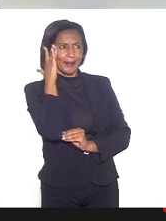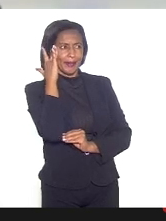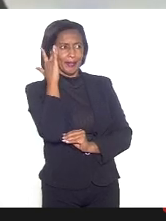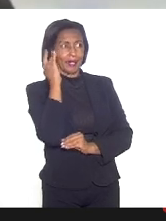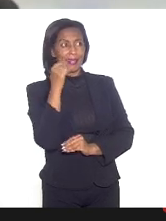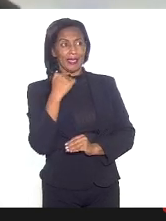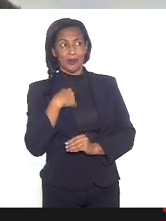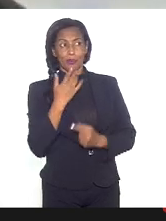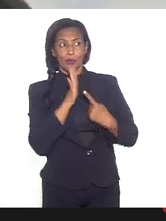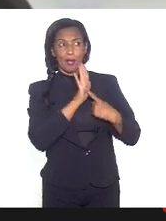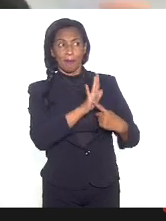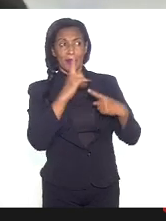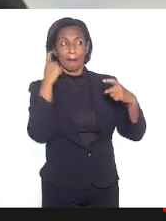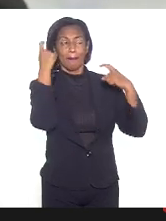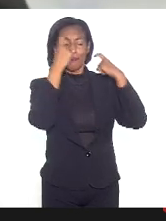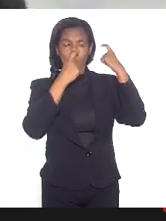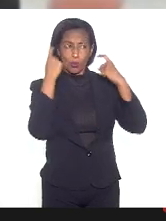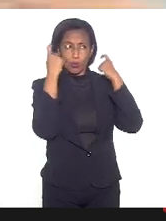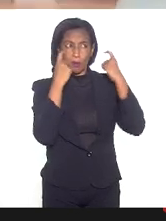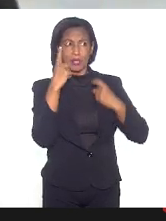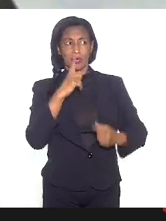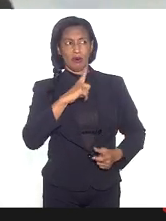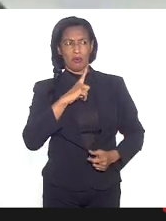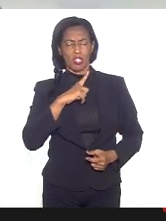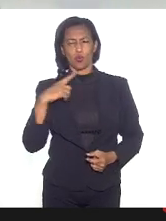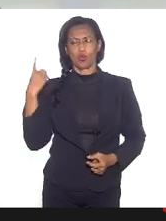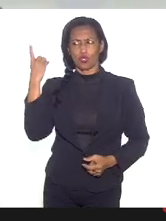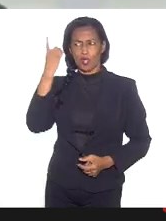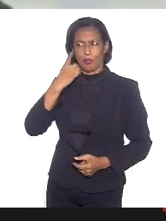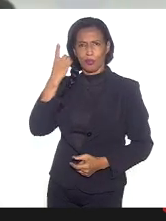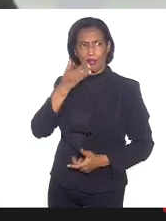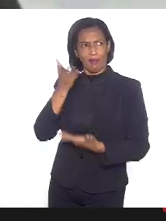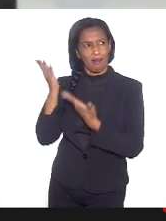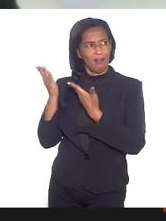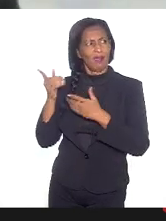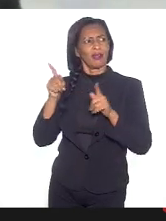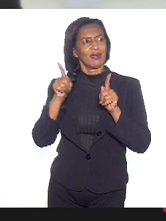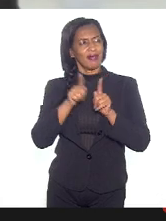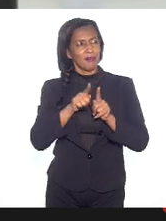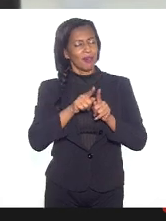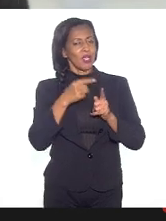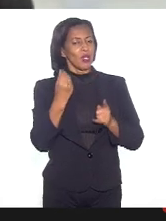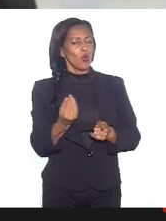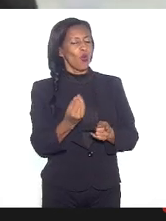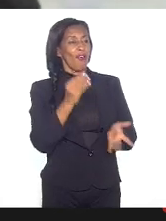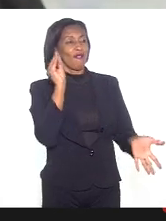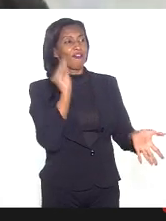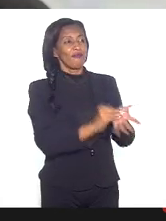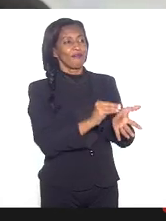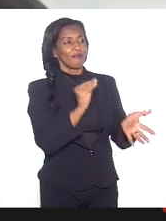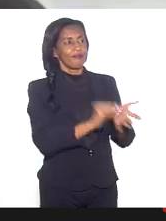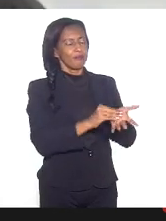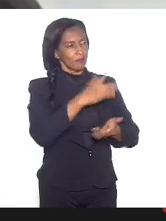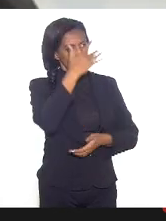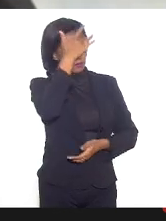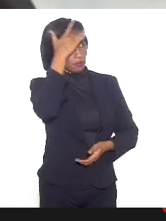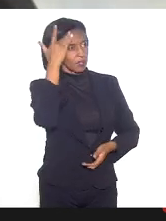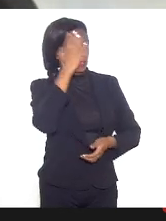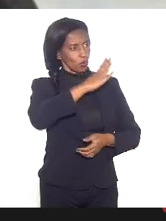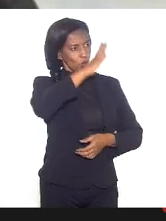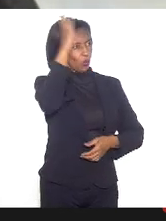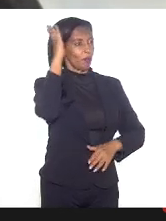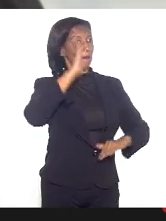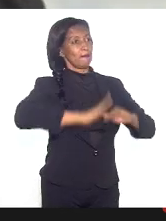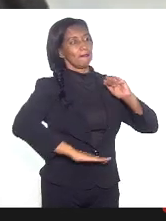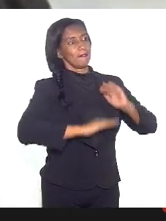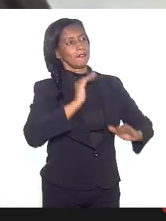minha preocupação, e tenho certeza que é dos parlamentares aqui também, com o déficit de pessoal do Corpo de Bombeiros, que o Corpo de